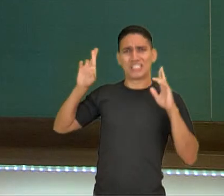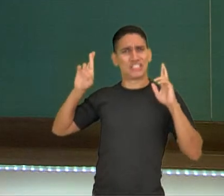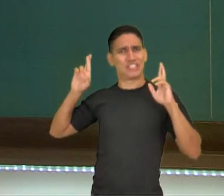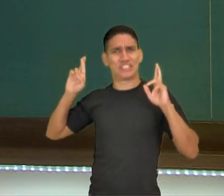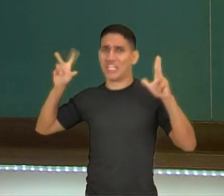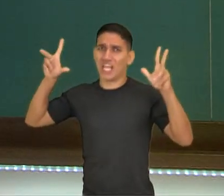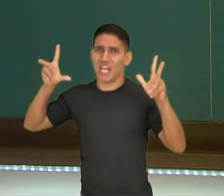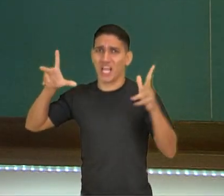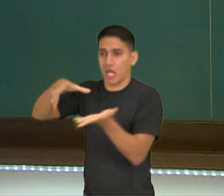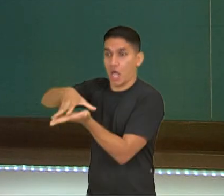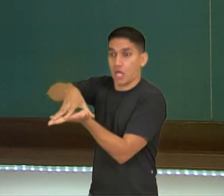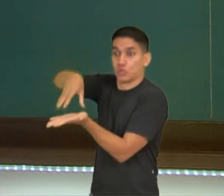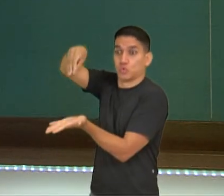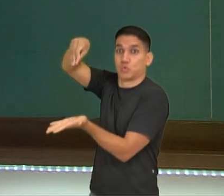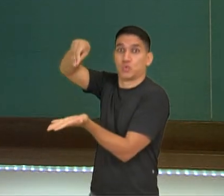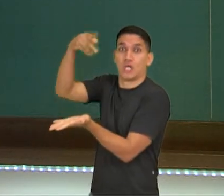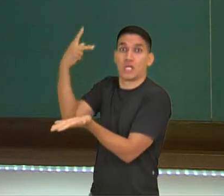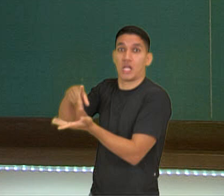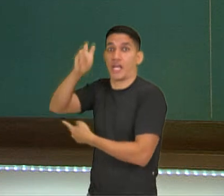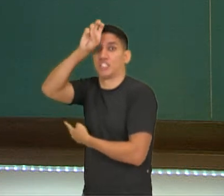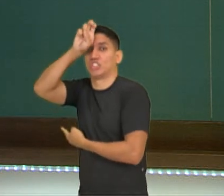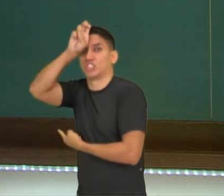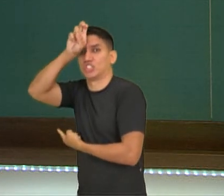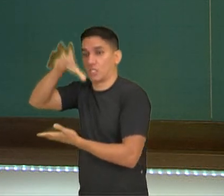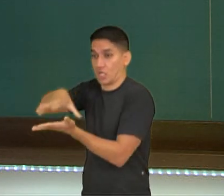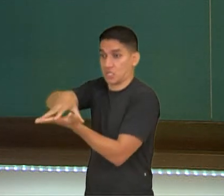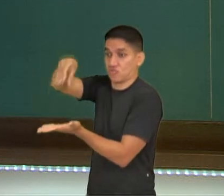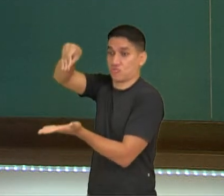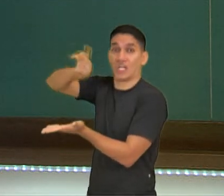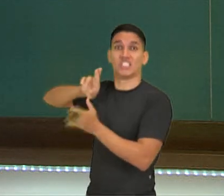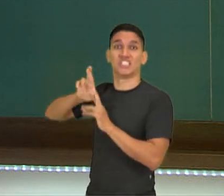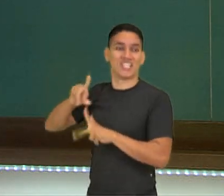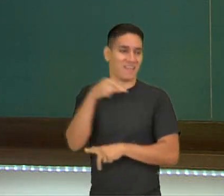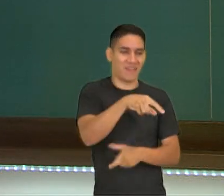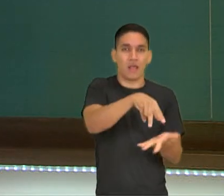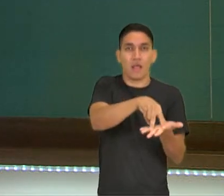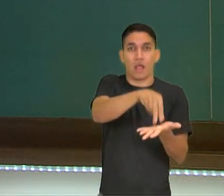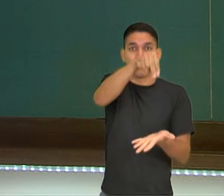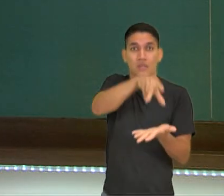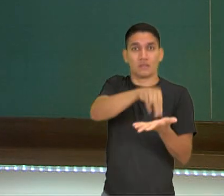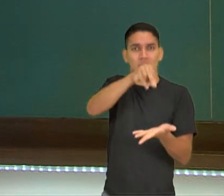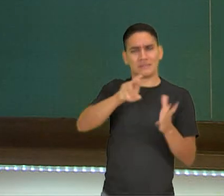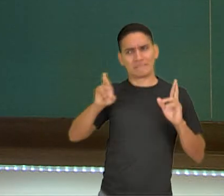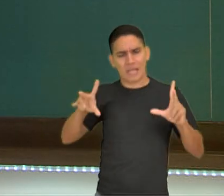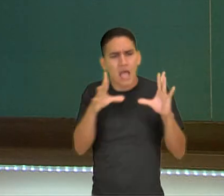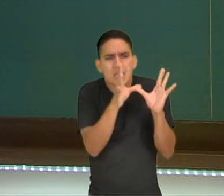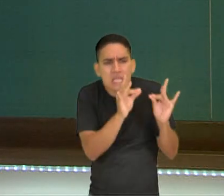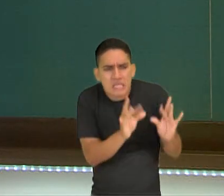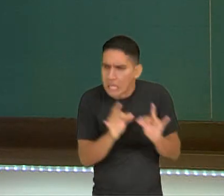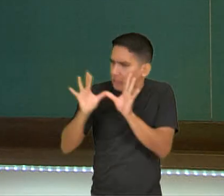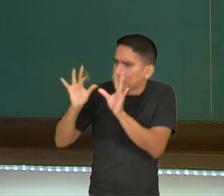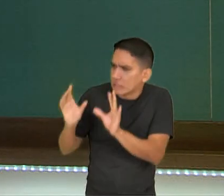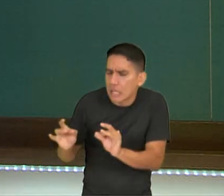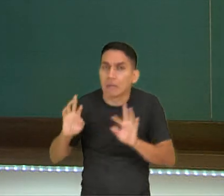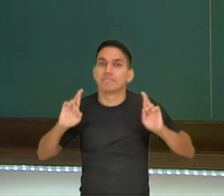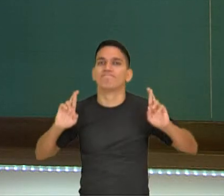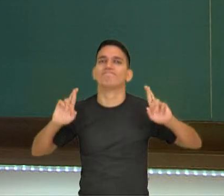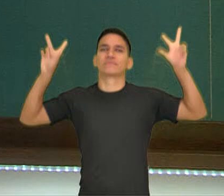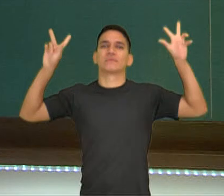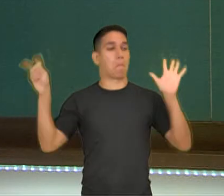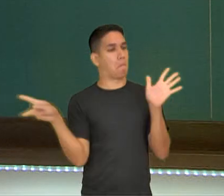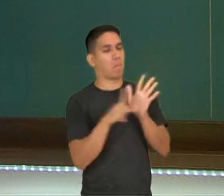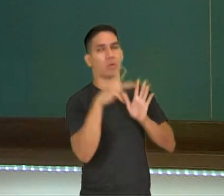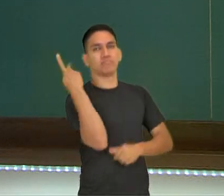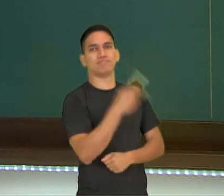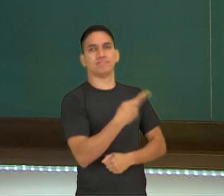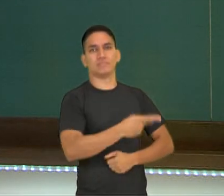a ver com as pirâmides egípcias. Então elas tiveram suas peculiaridades, suas particularidades e suas características